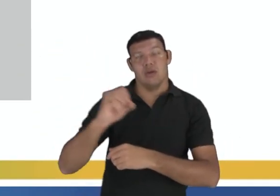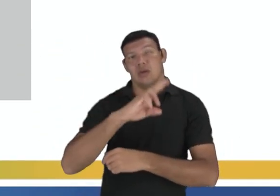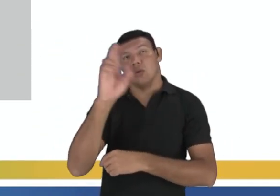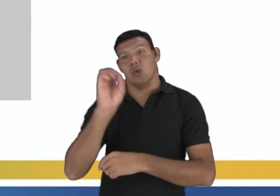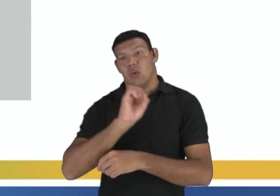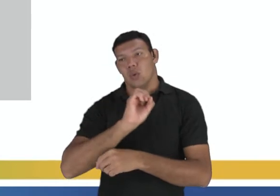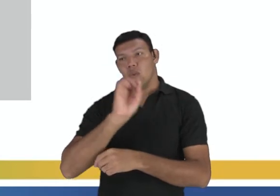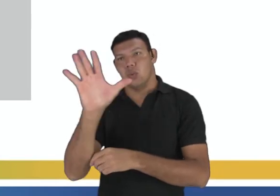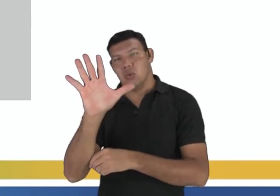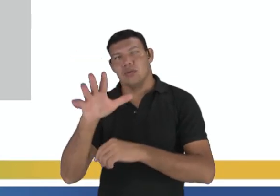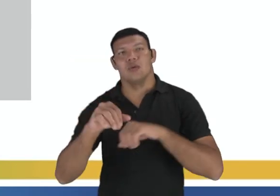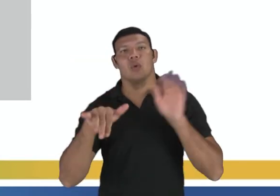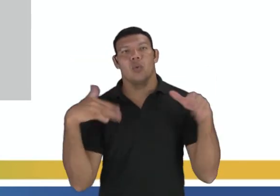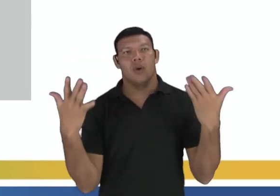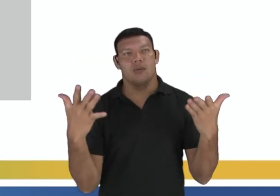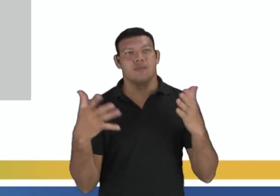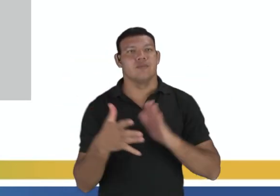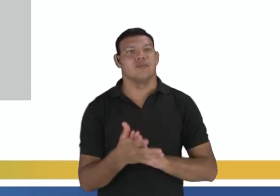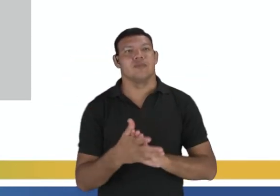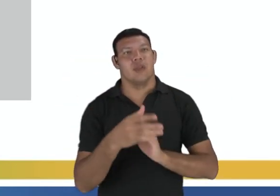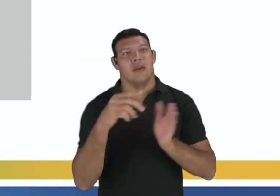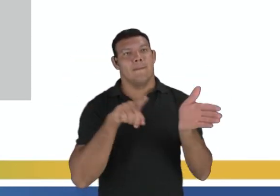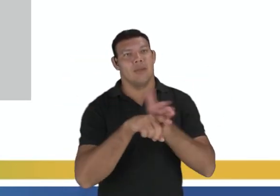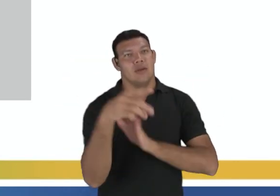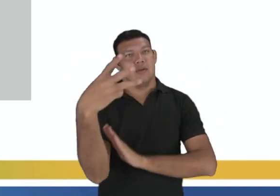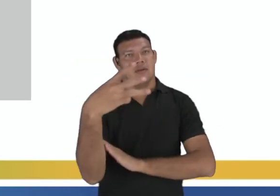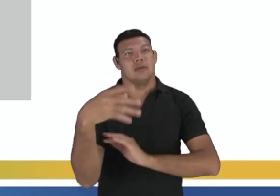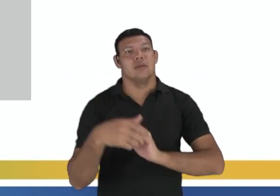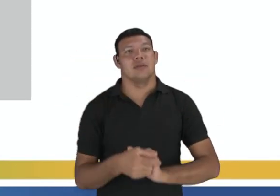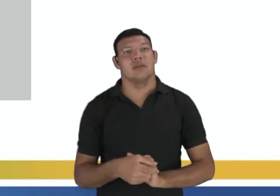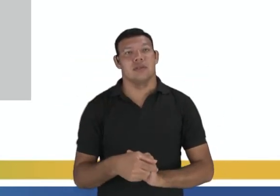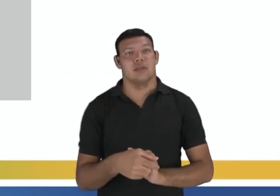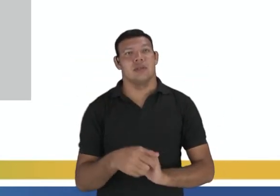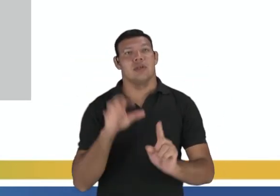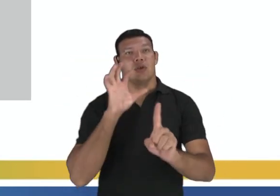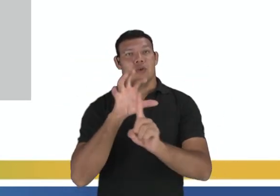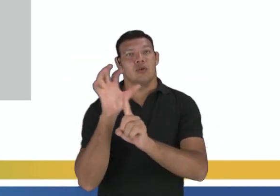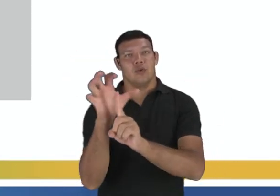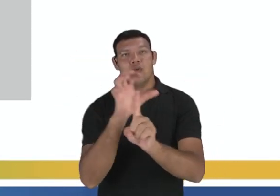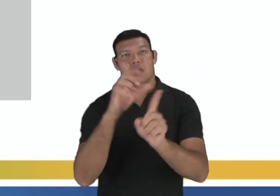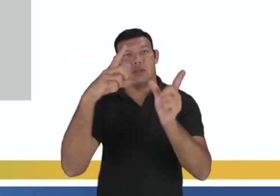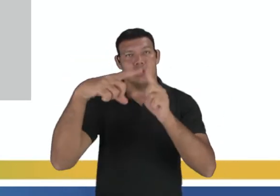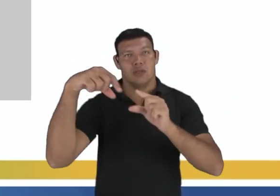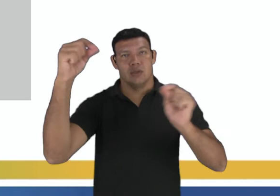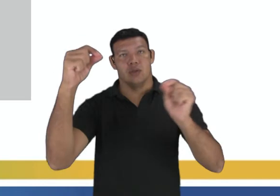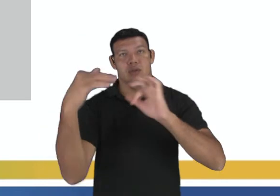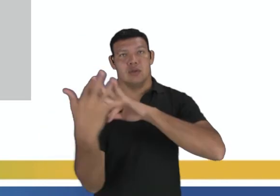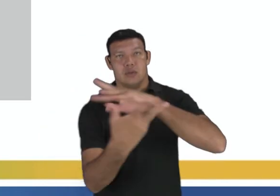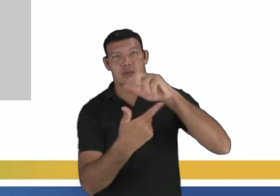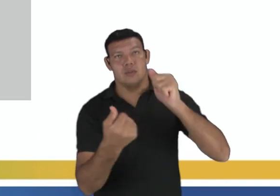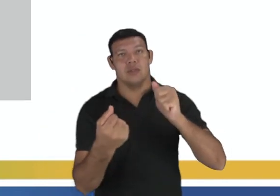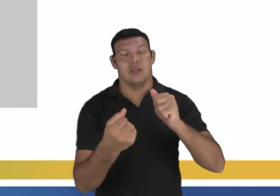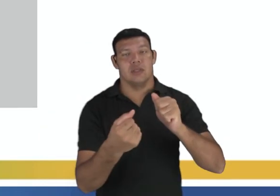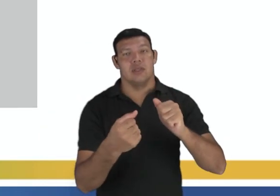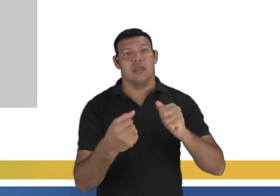no planeta Terra? Tá? Bem tranquilo, eu comentei sobre essas questões durante a aula, tá? Bora